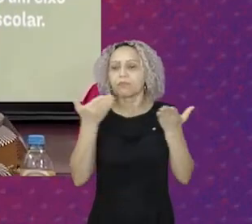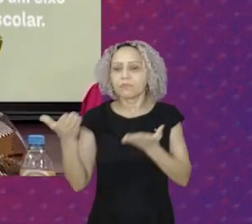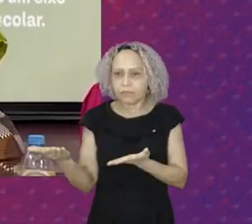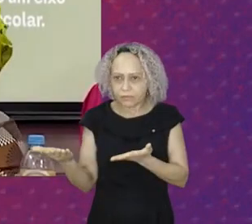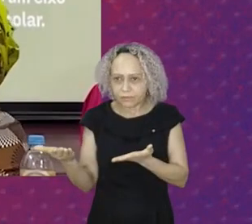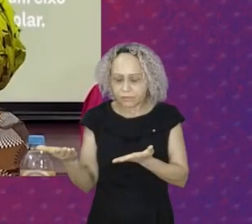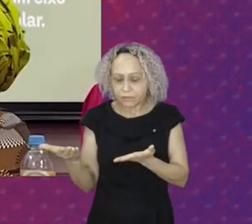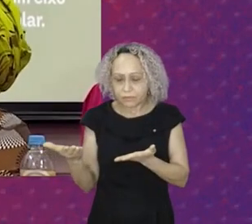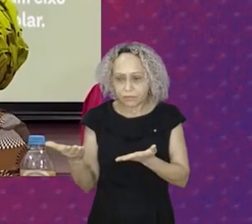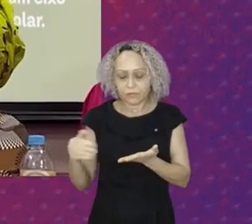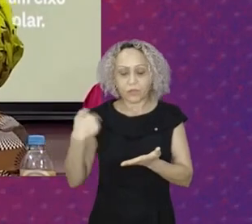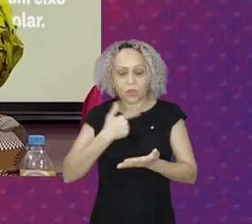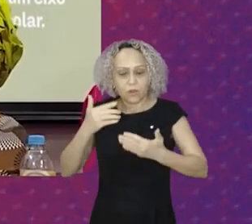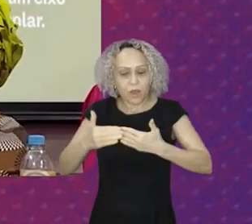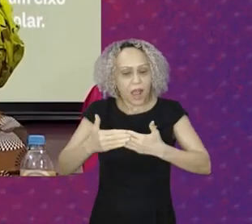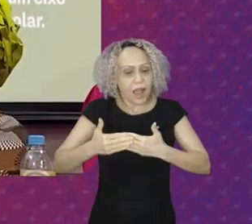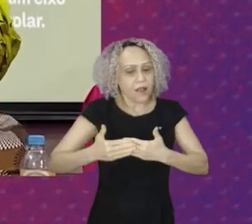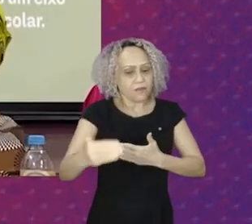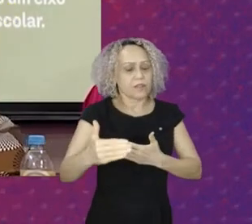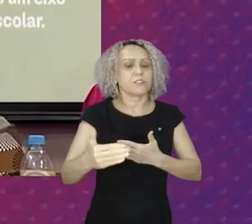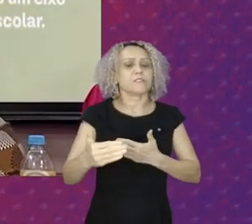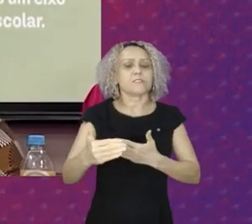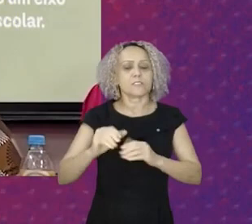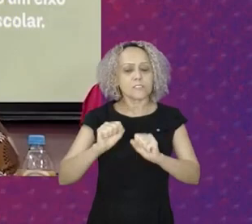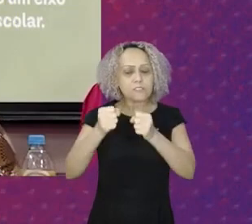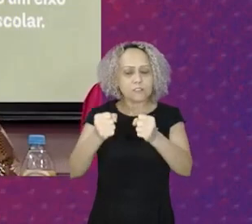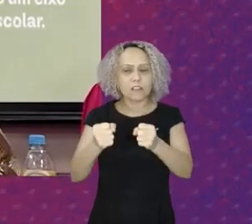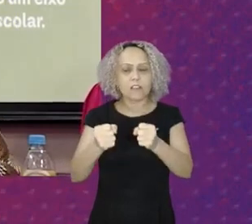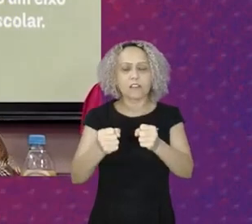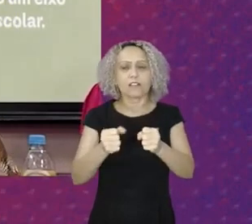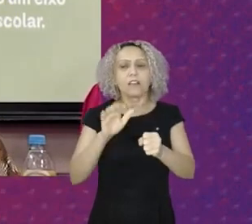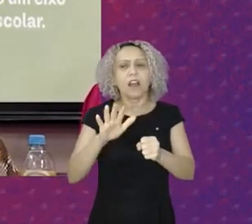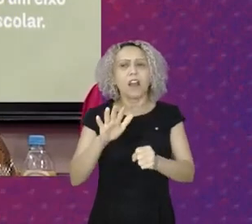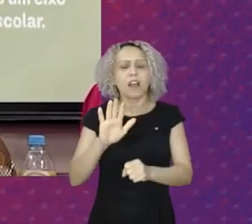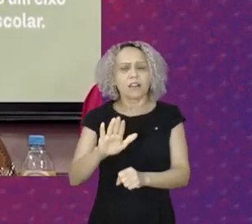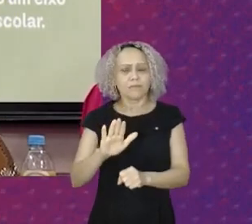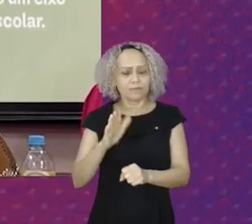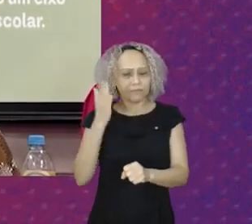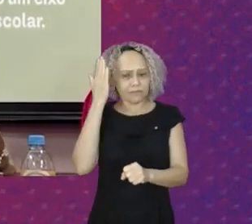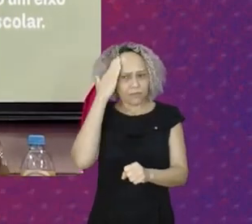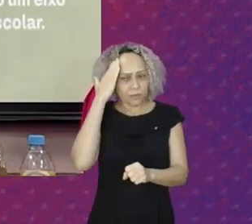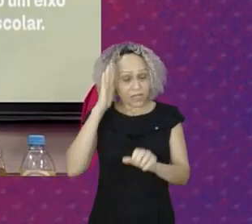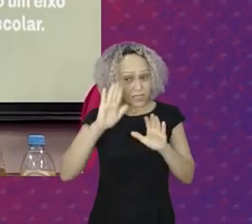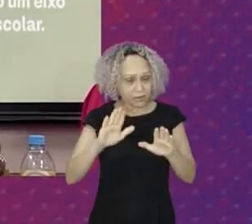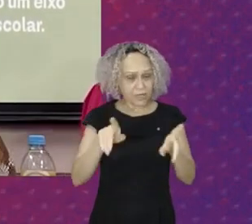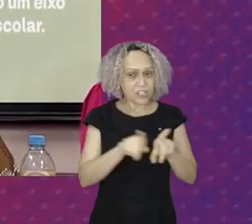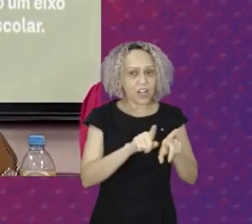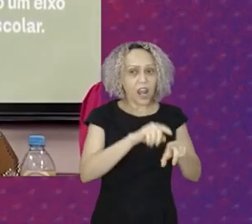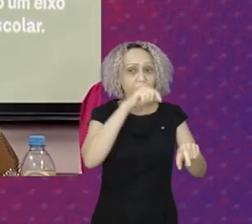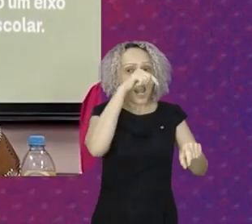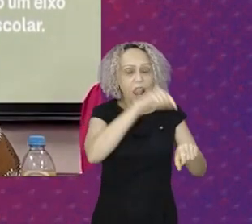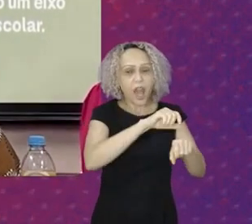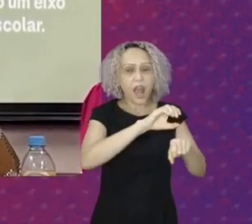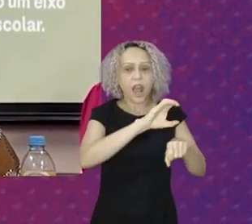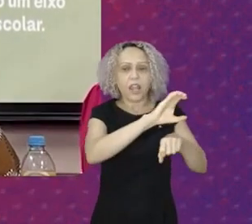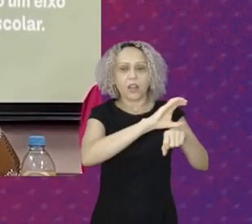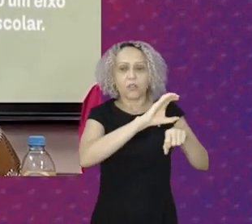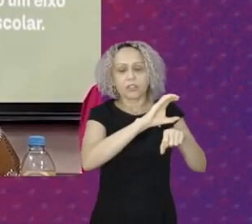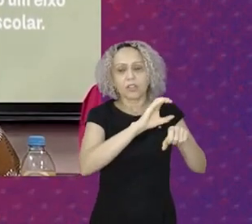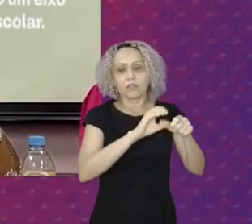vamos avançar na Constituição de 88, e aí é muito importante